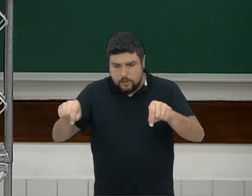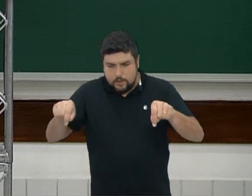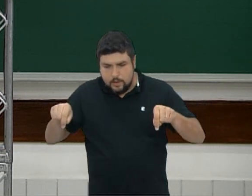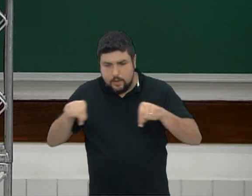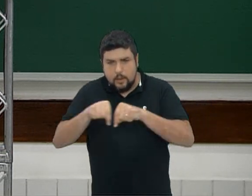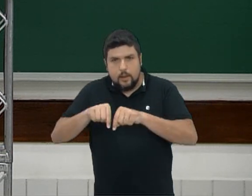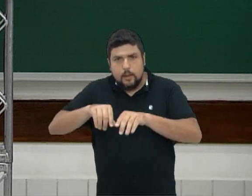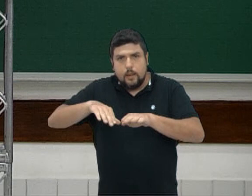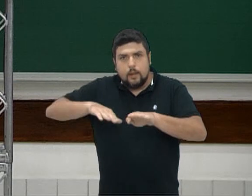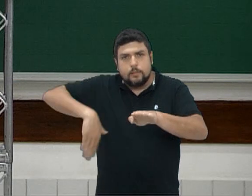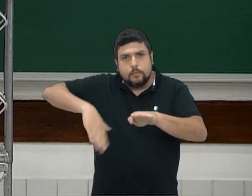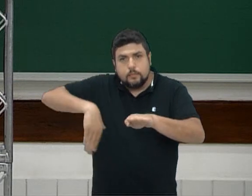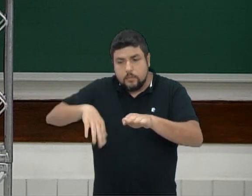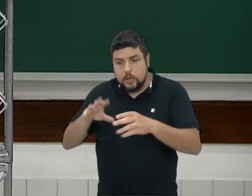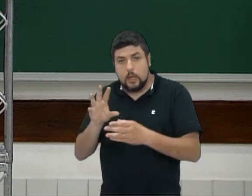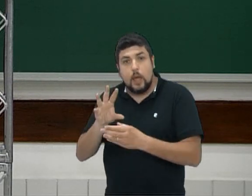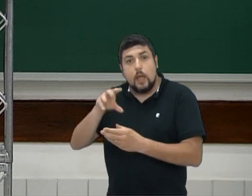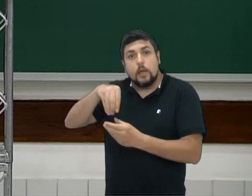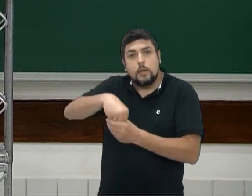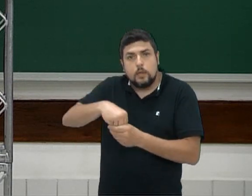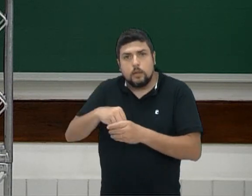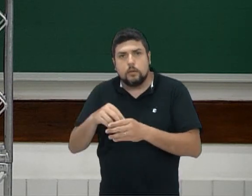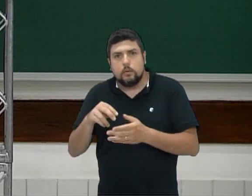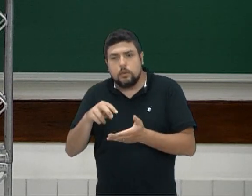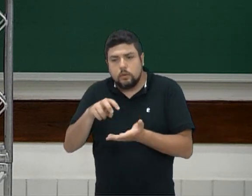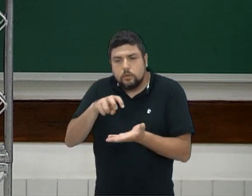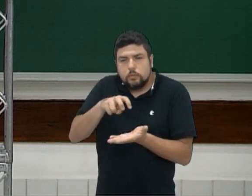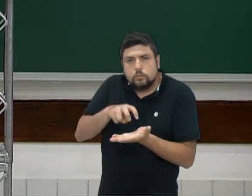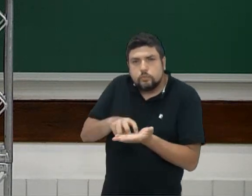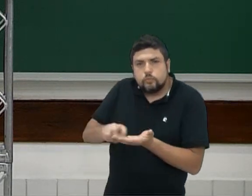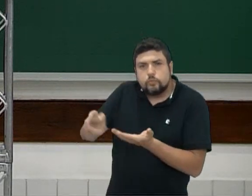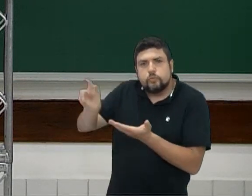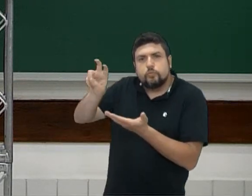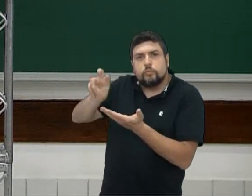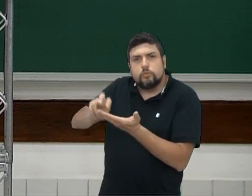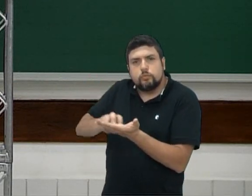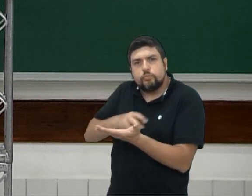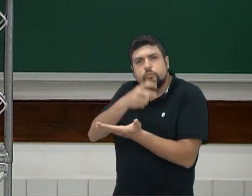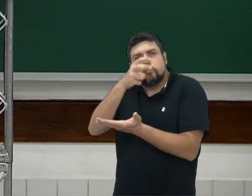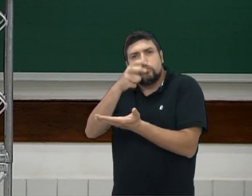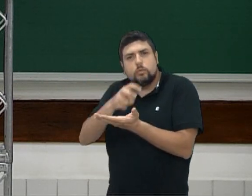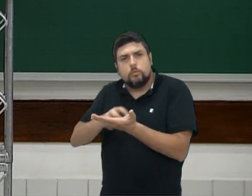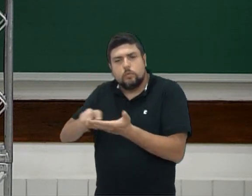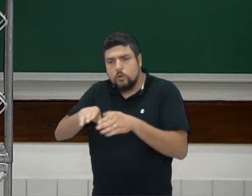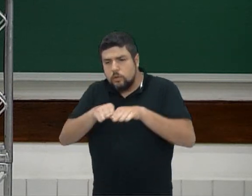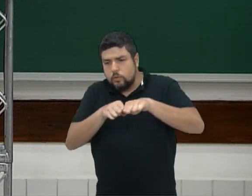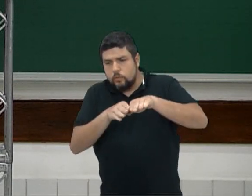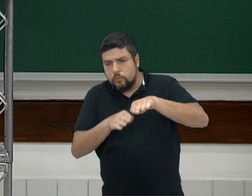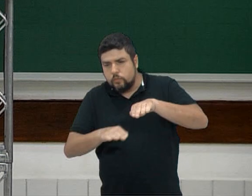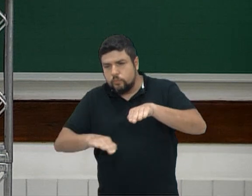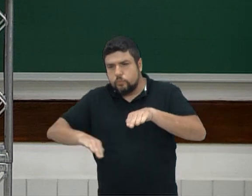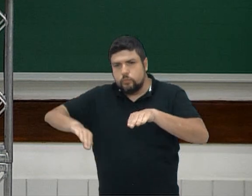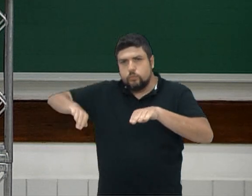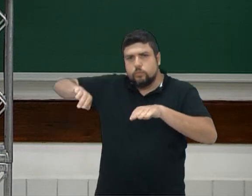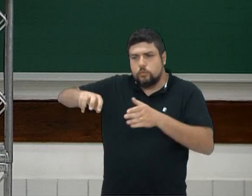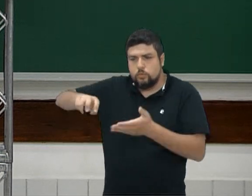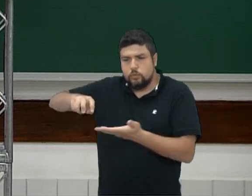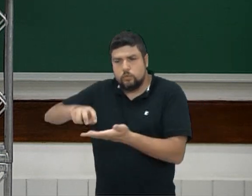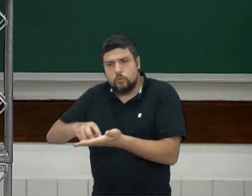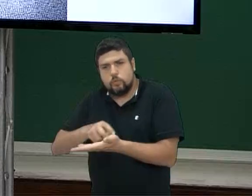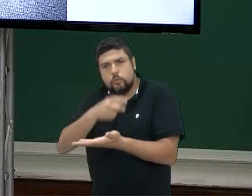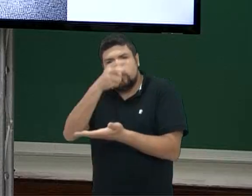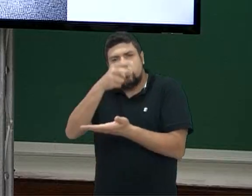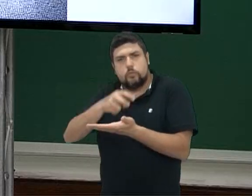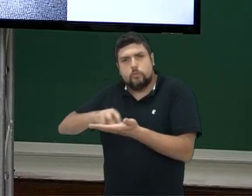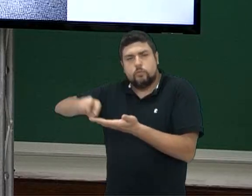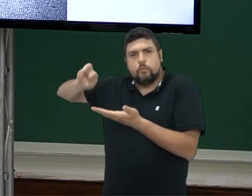deslize, ou movimentos muito parecidos com o do surf. Então eles utilizavam a parte vertical,